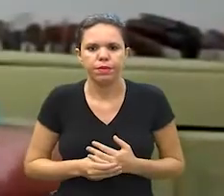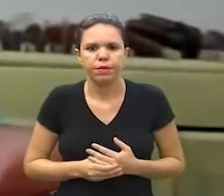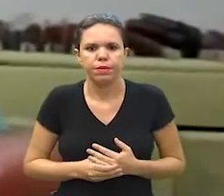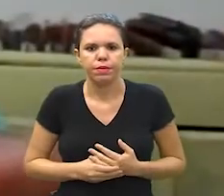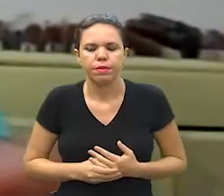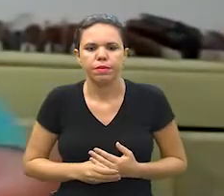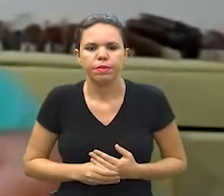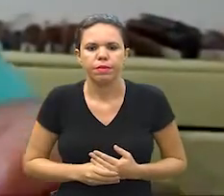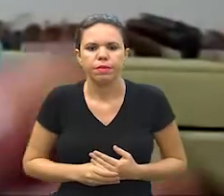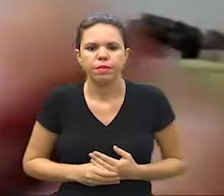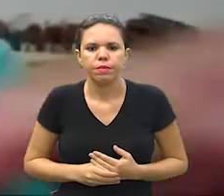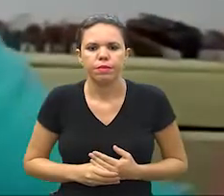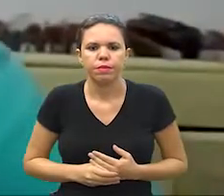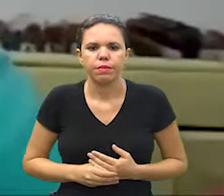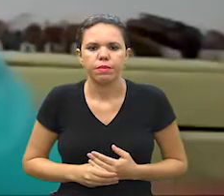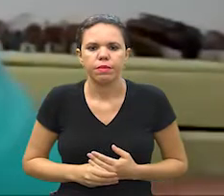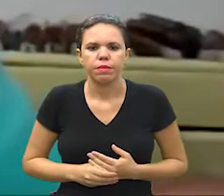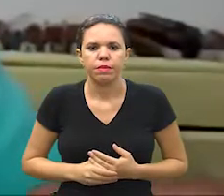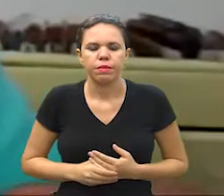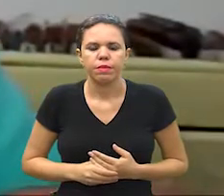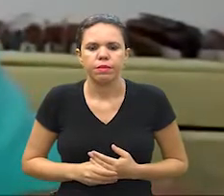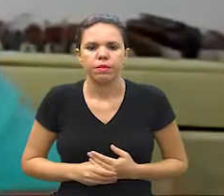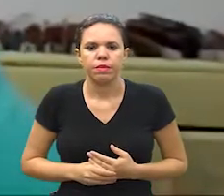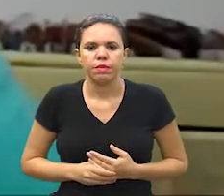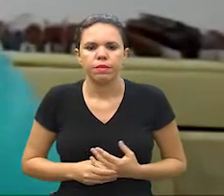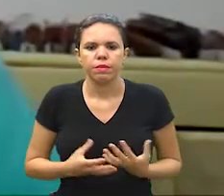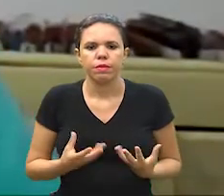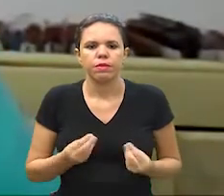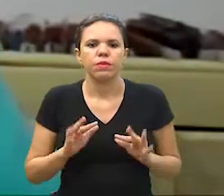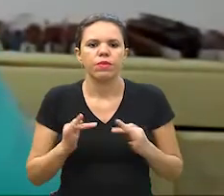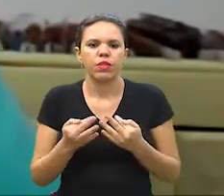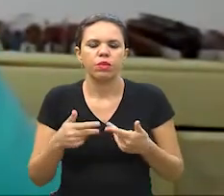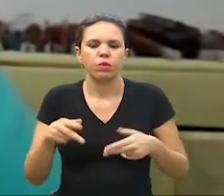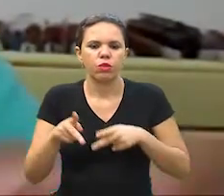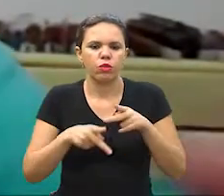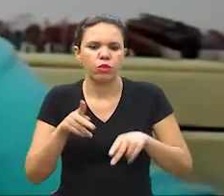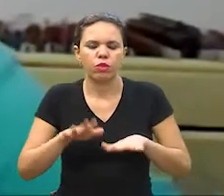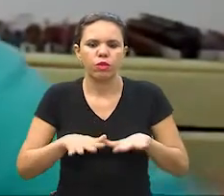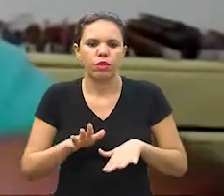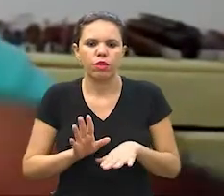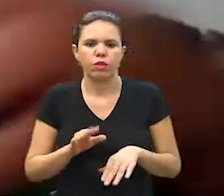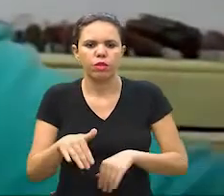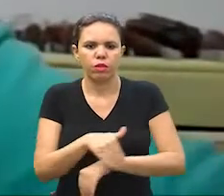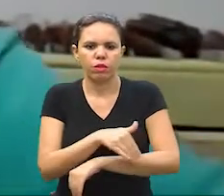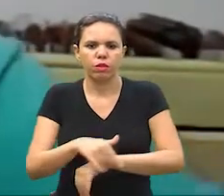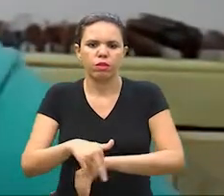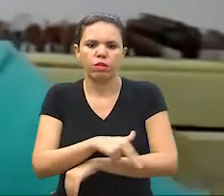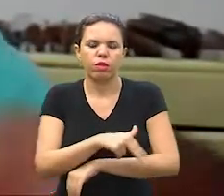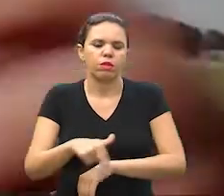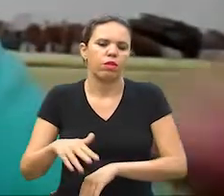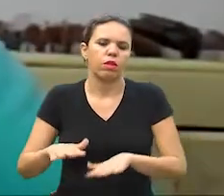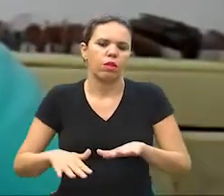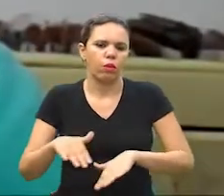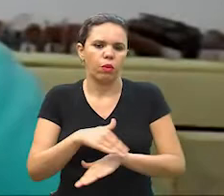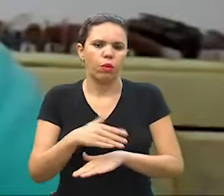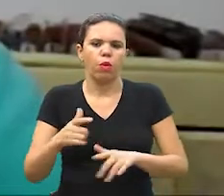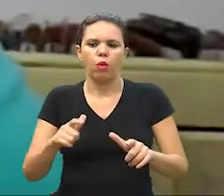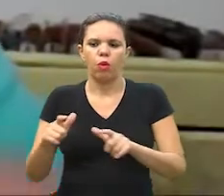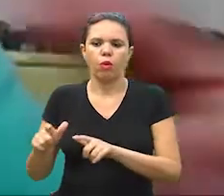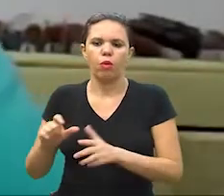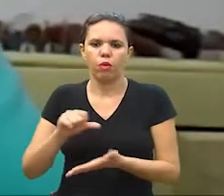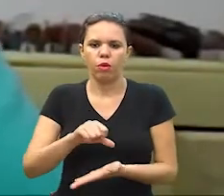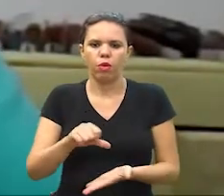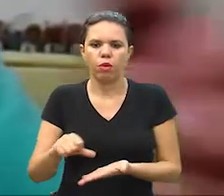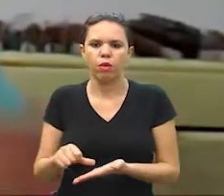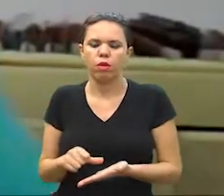certo? E reuniões de familiares, às vezes na calçada, às vezes em outros